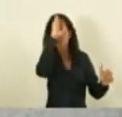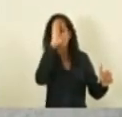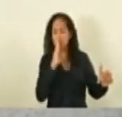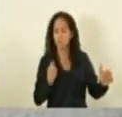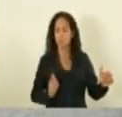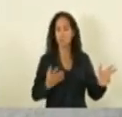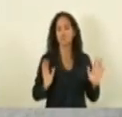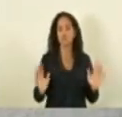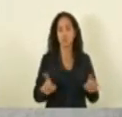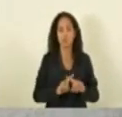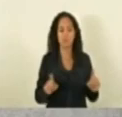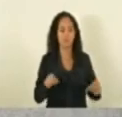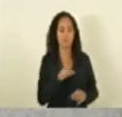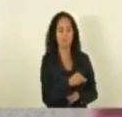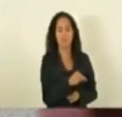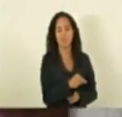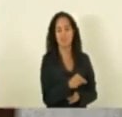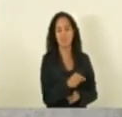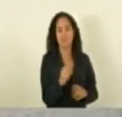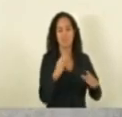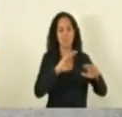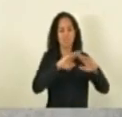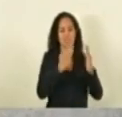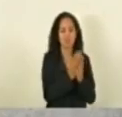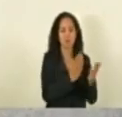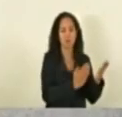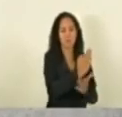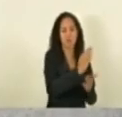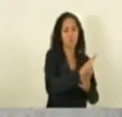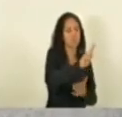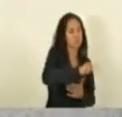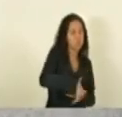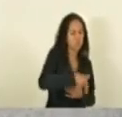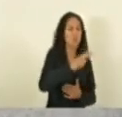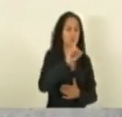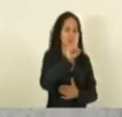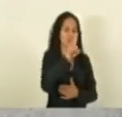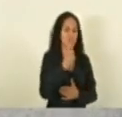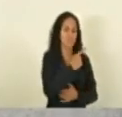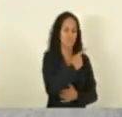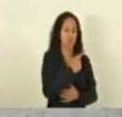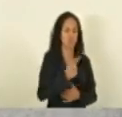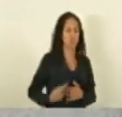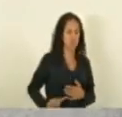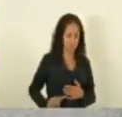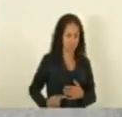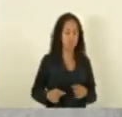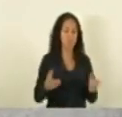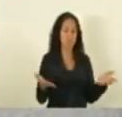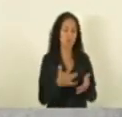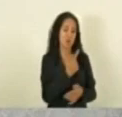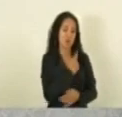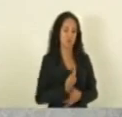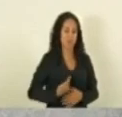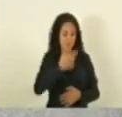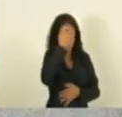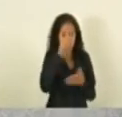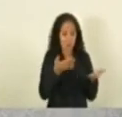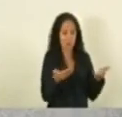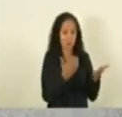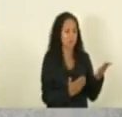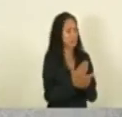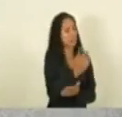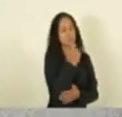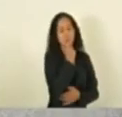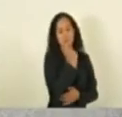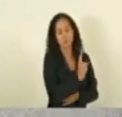existe. Mas essa nunca passou, não passou nem no governo Artung, nem no governo Casagrande, era pedindo isenção. O que nós estamos fazendo